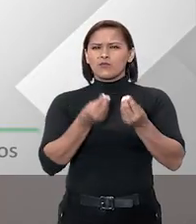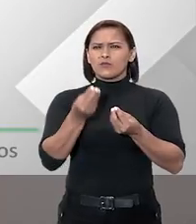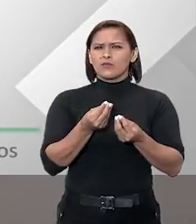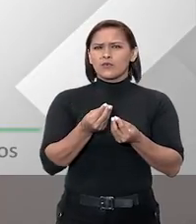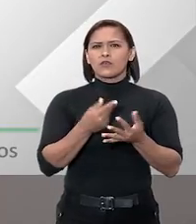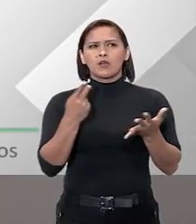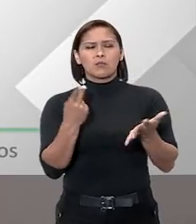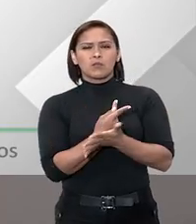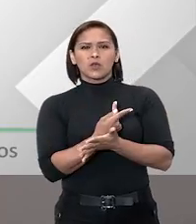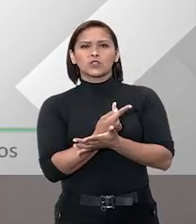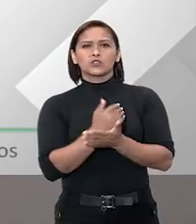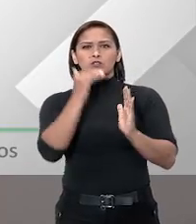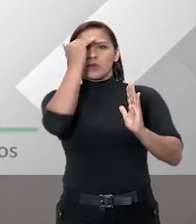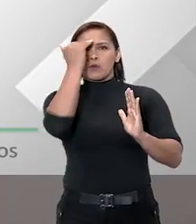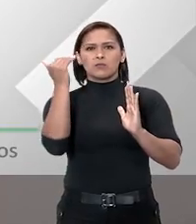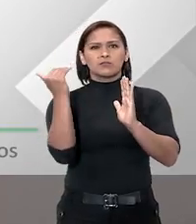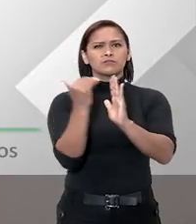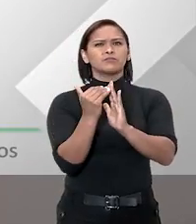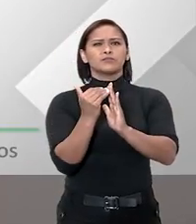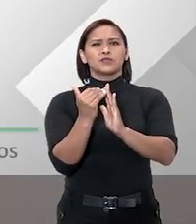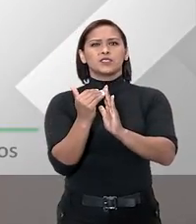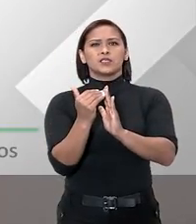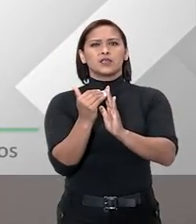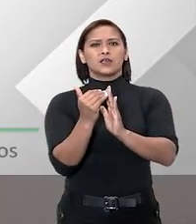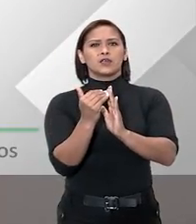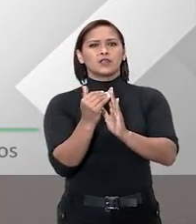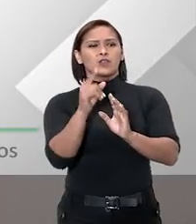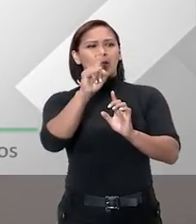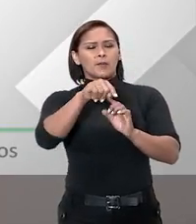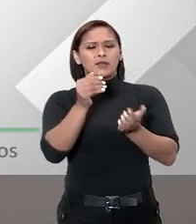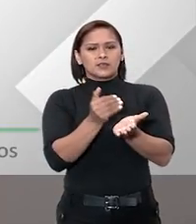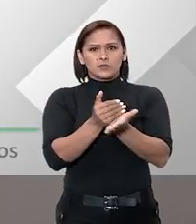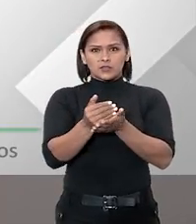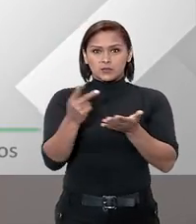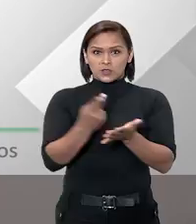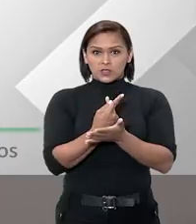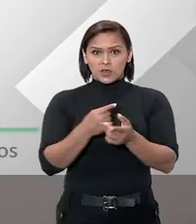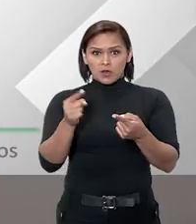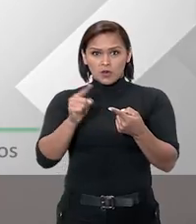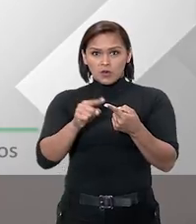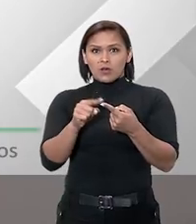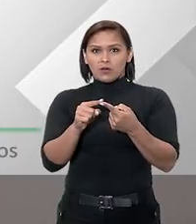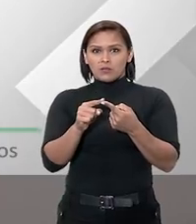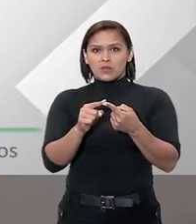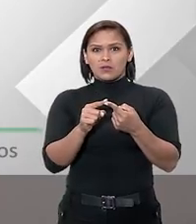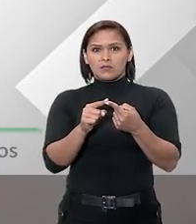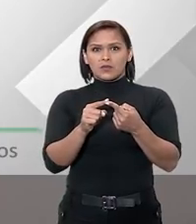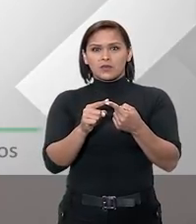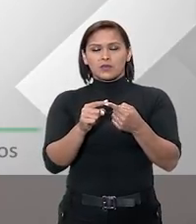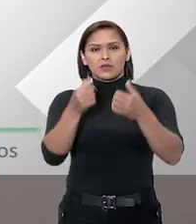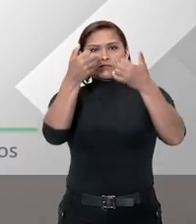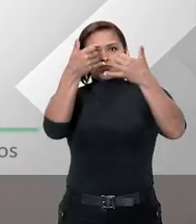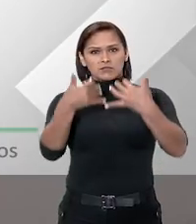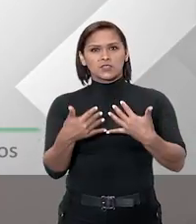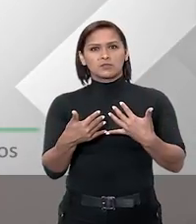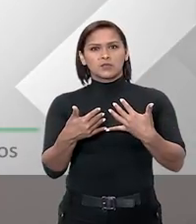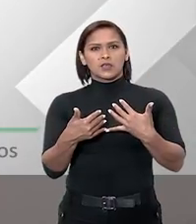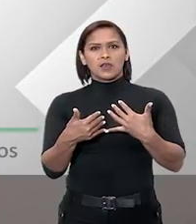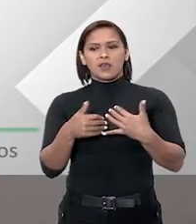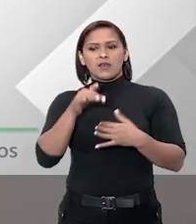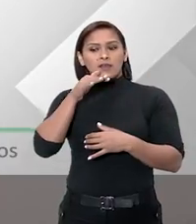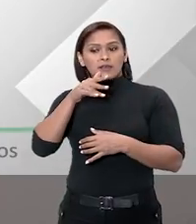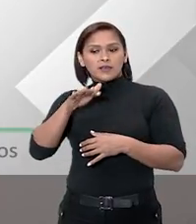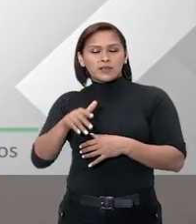casos que se tornam obrigatórios hoje para esse procedimento? O primeiro diz respeito à